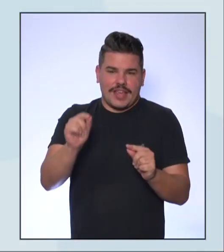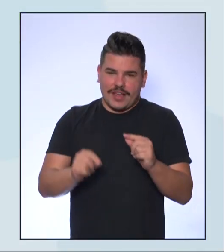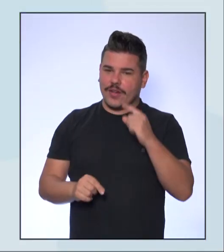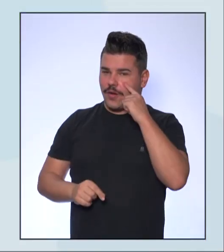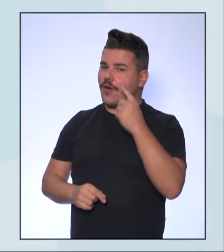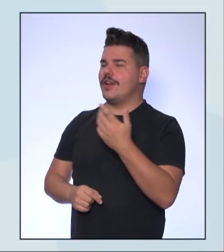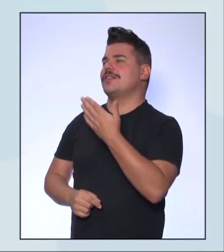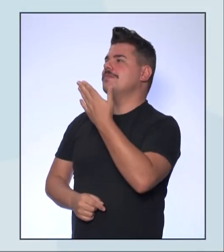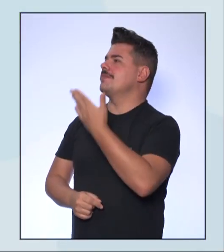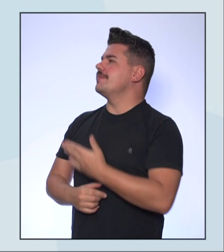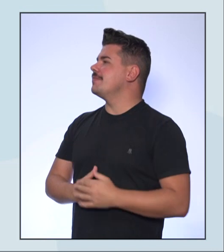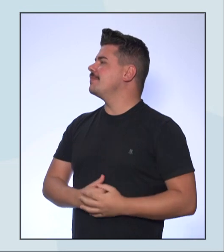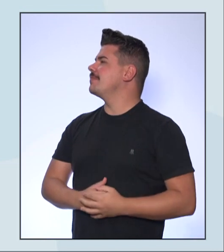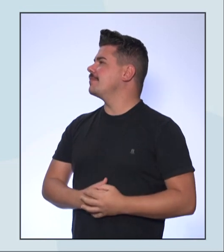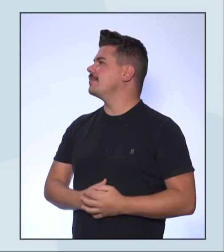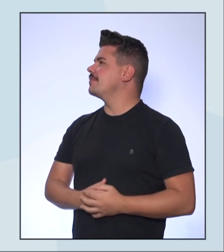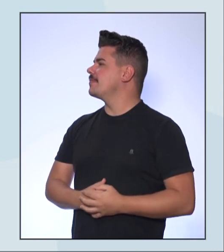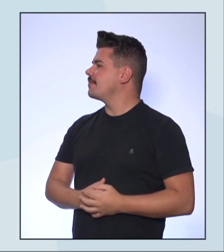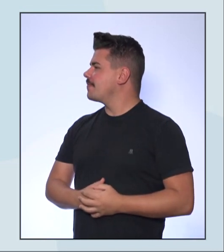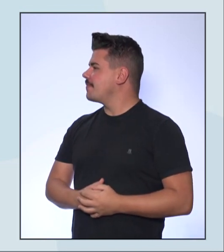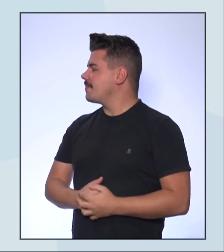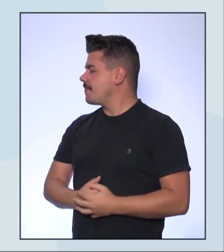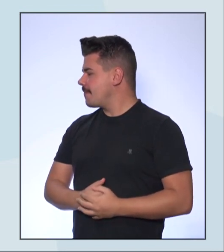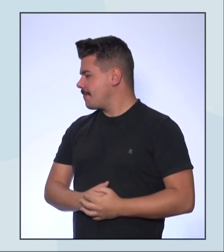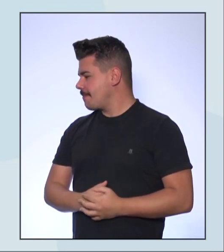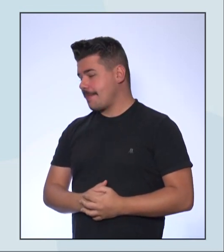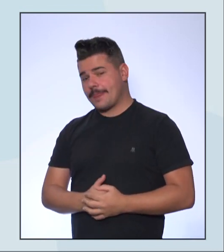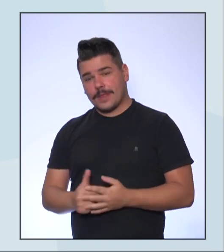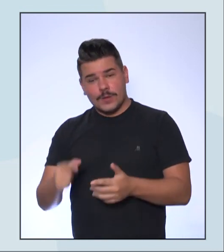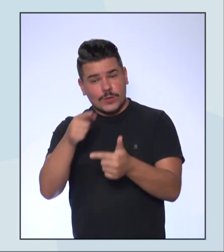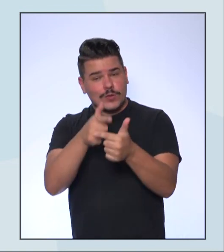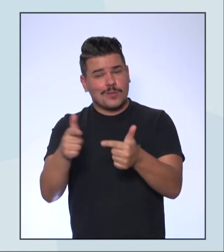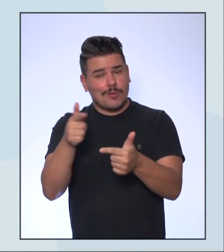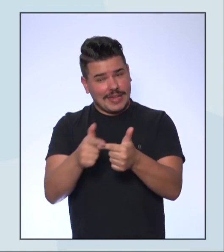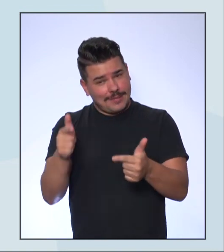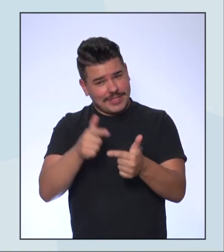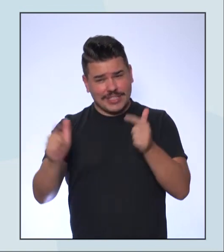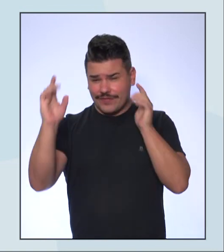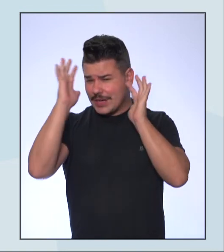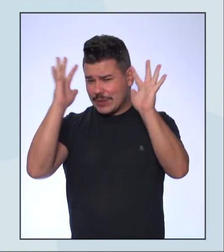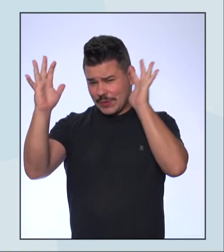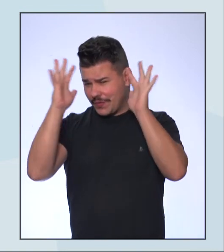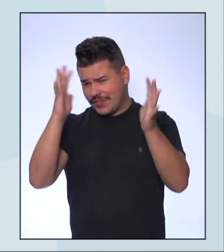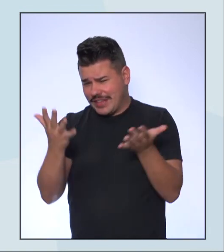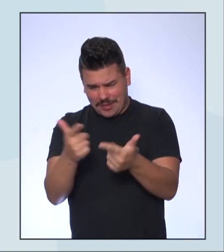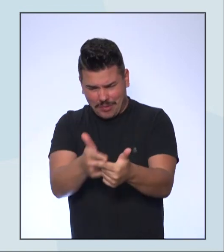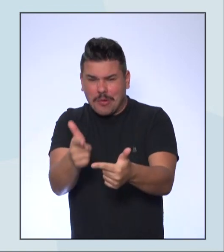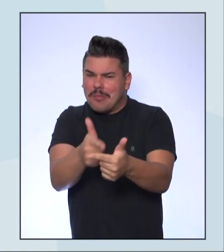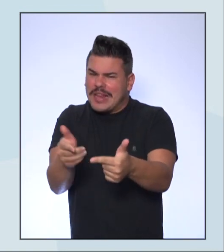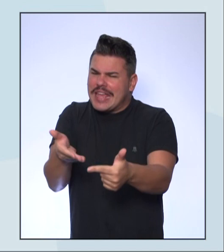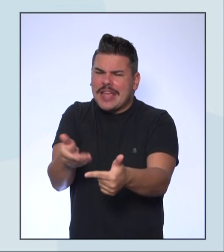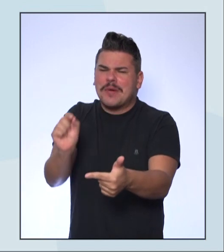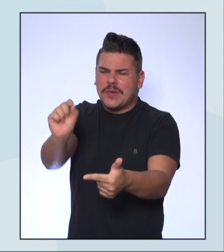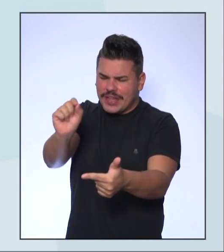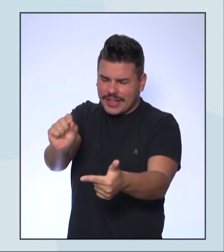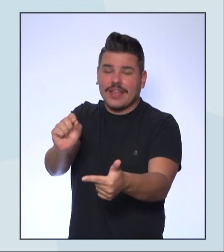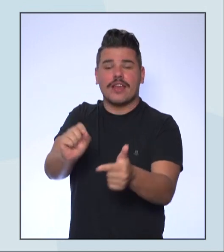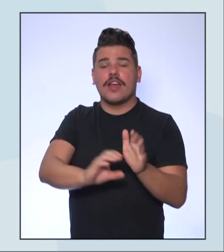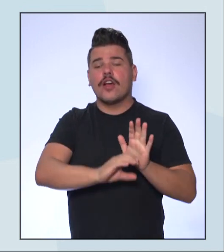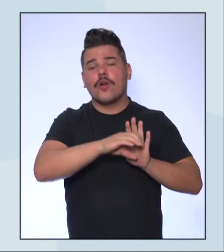esses problemas filosóficos? São problemas conceituais, né? E aí vocês vão falar assim, mas